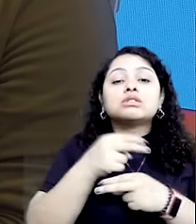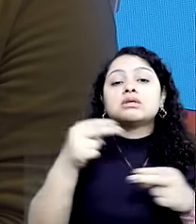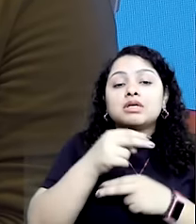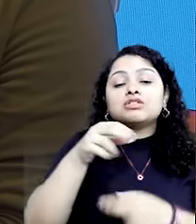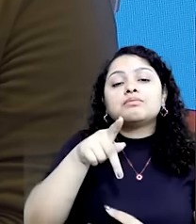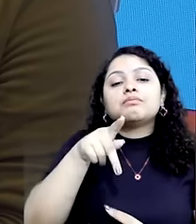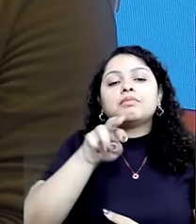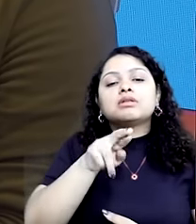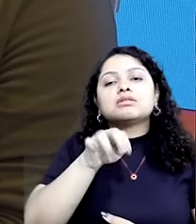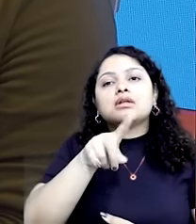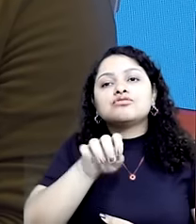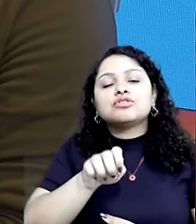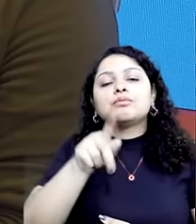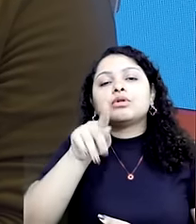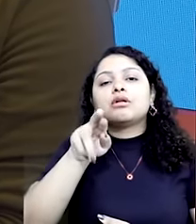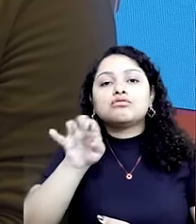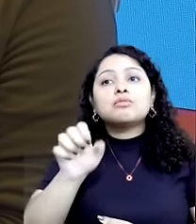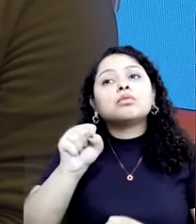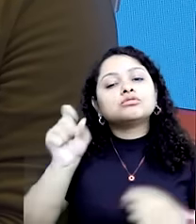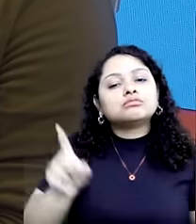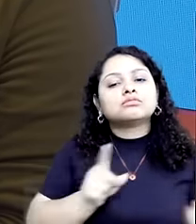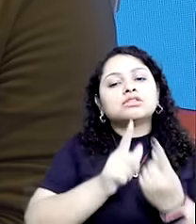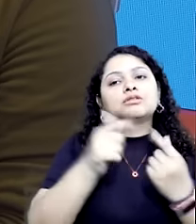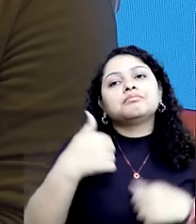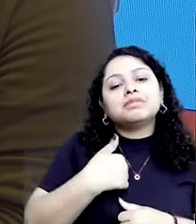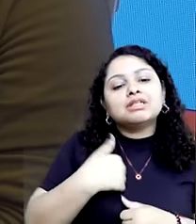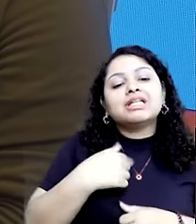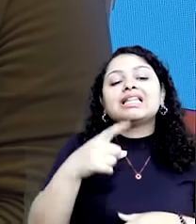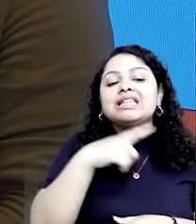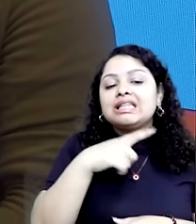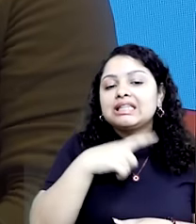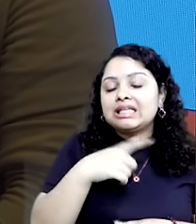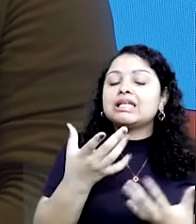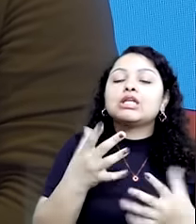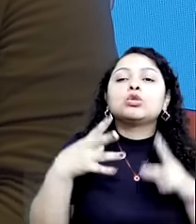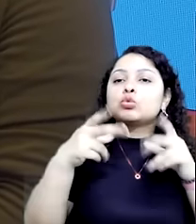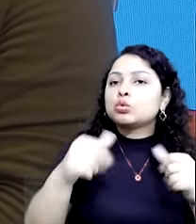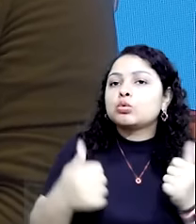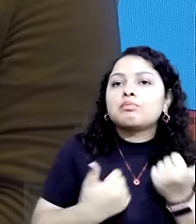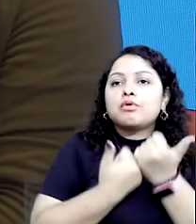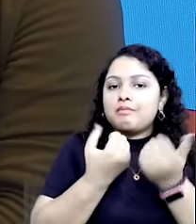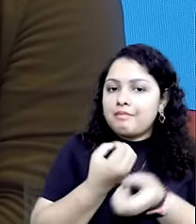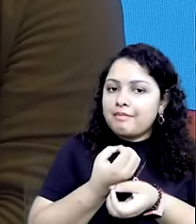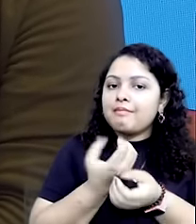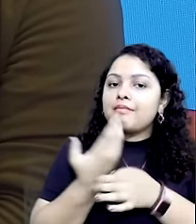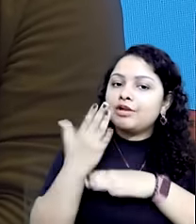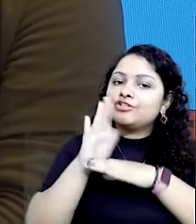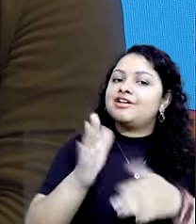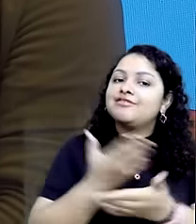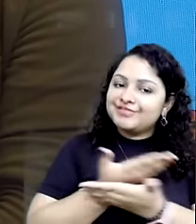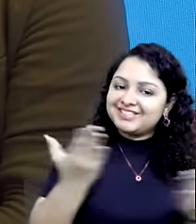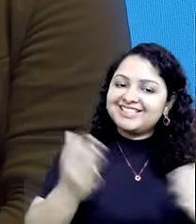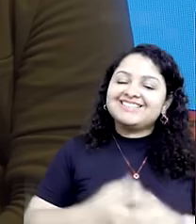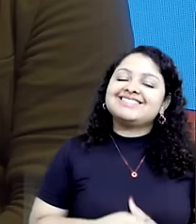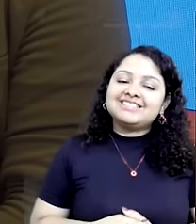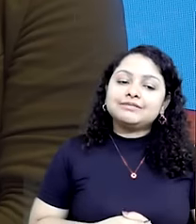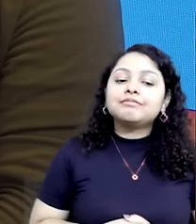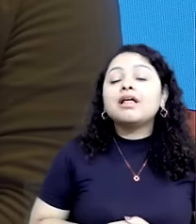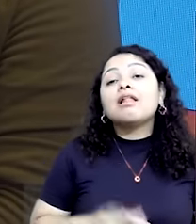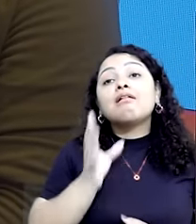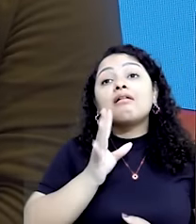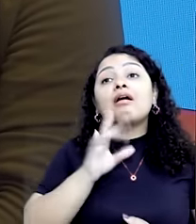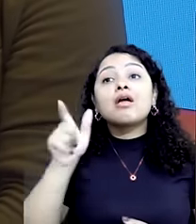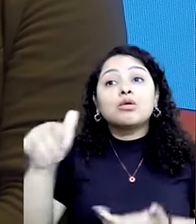aí né o apoio para dar para esse para esse pessoal legal eu tô no escritório da Baixada Santista então para quem não